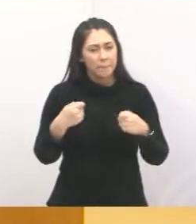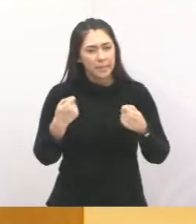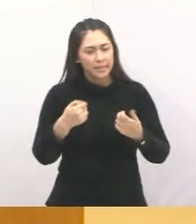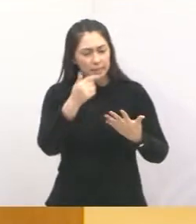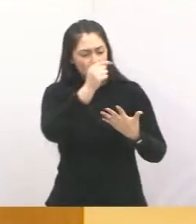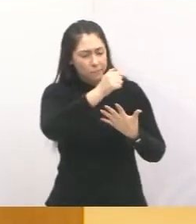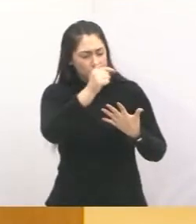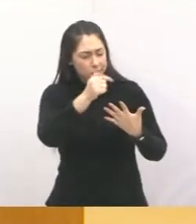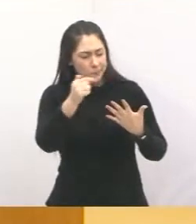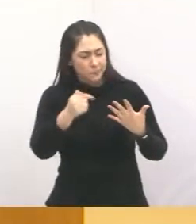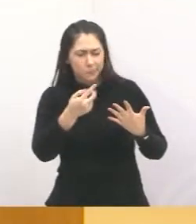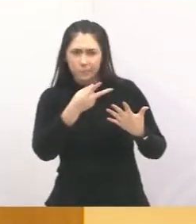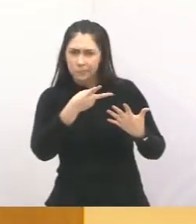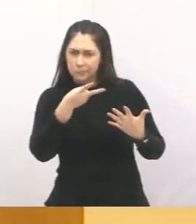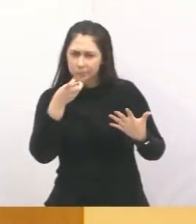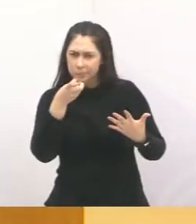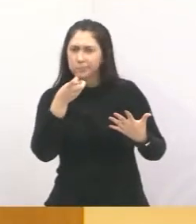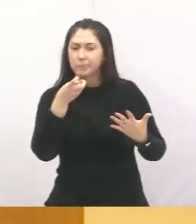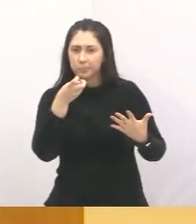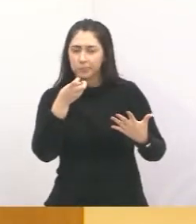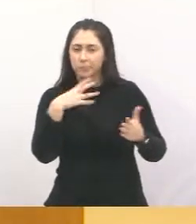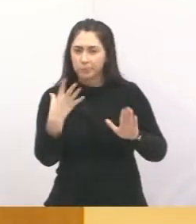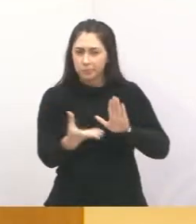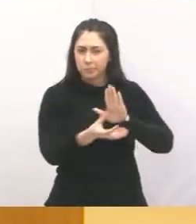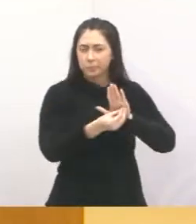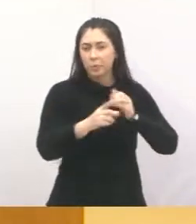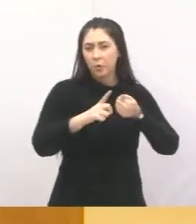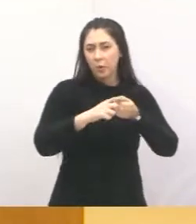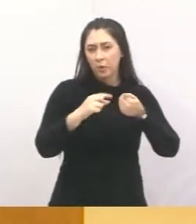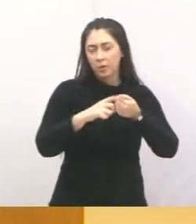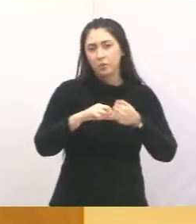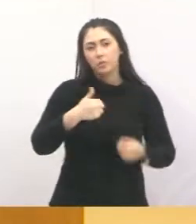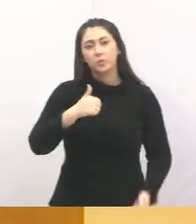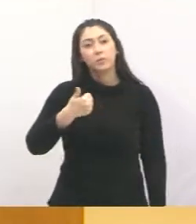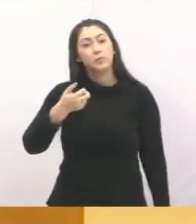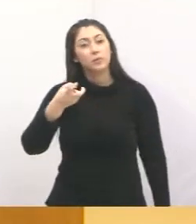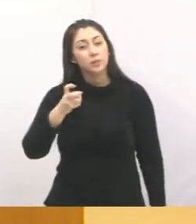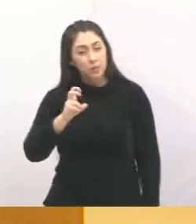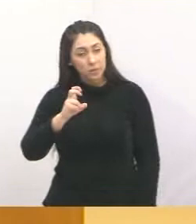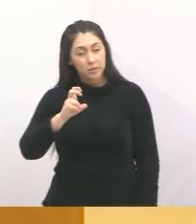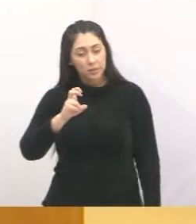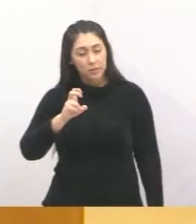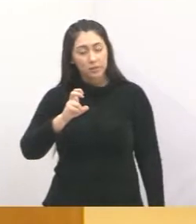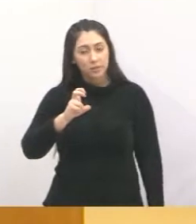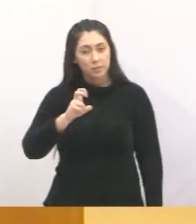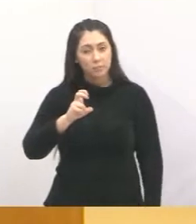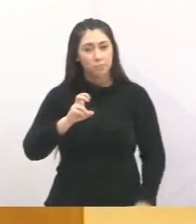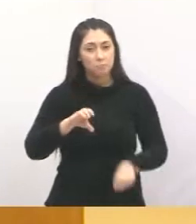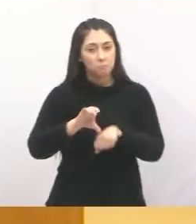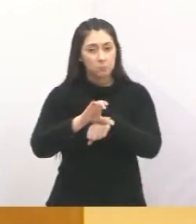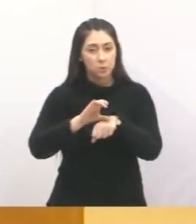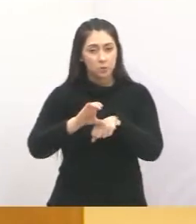requisitos introduzidos no artigo 115 do ato da disposição